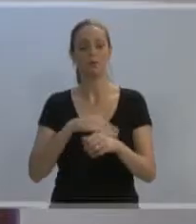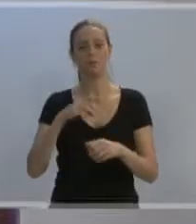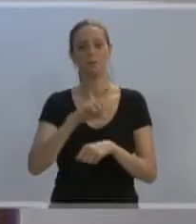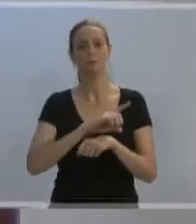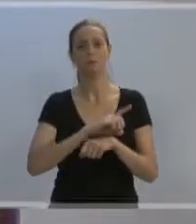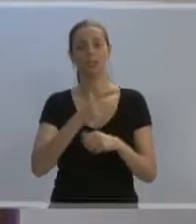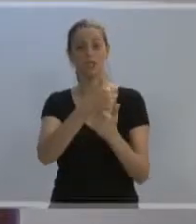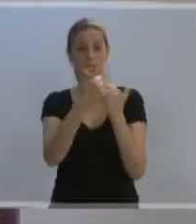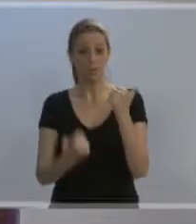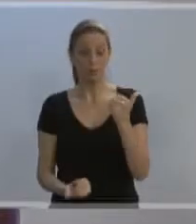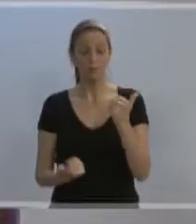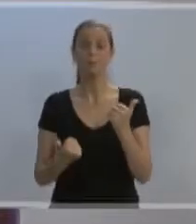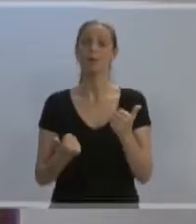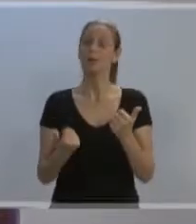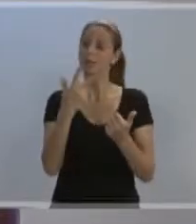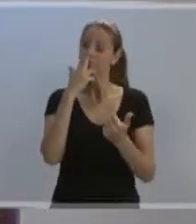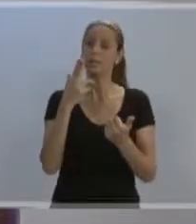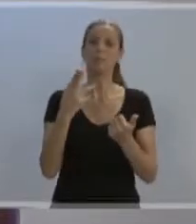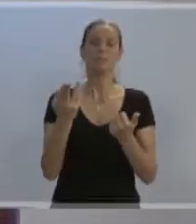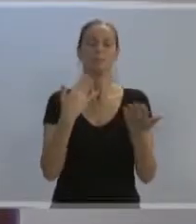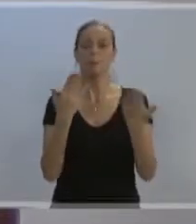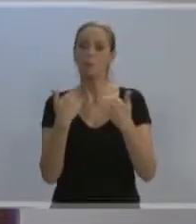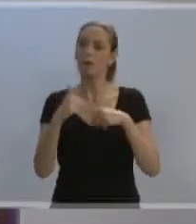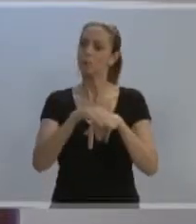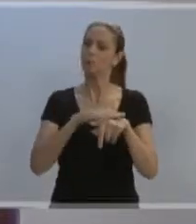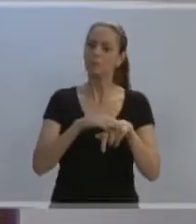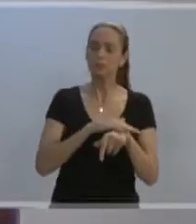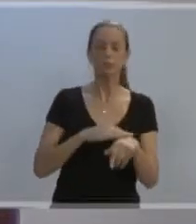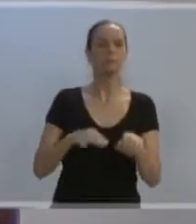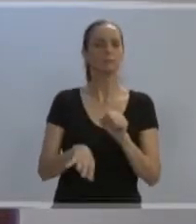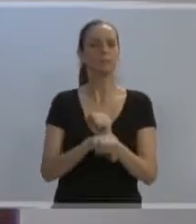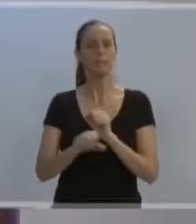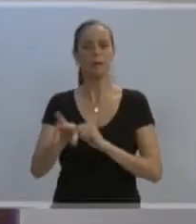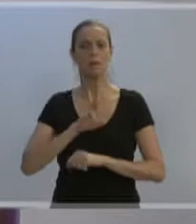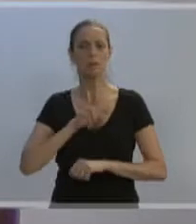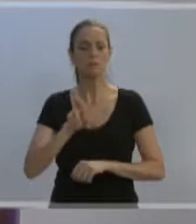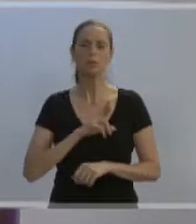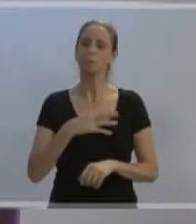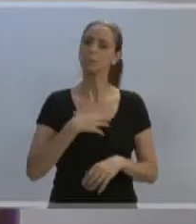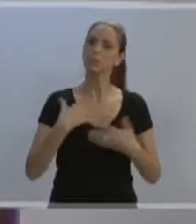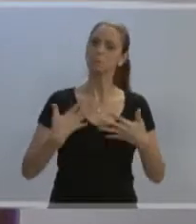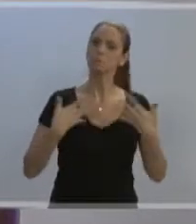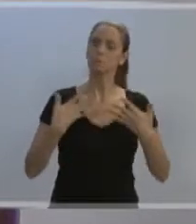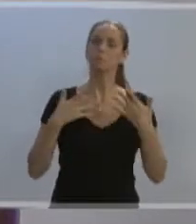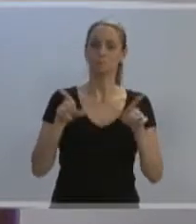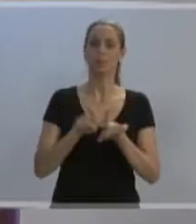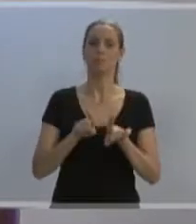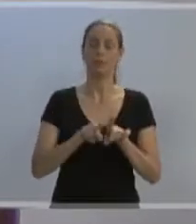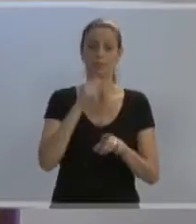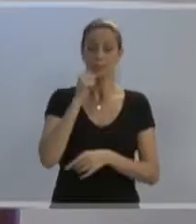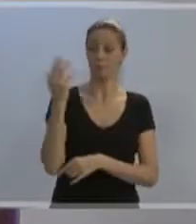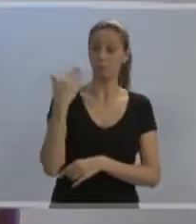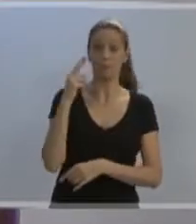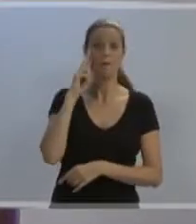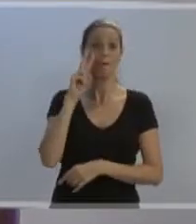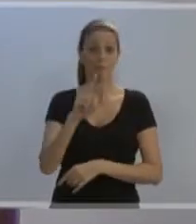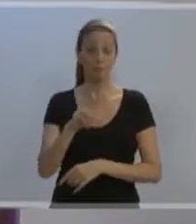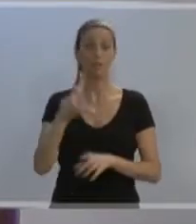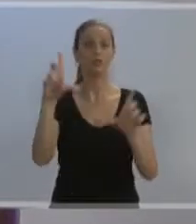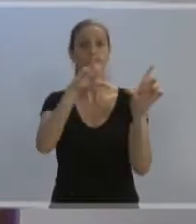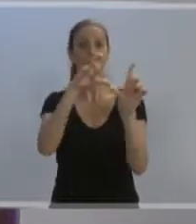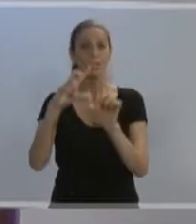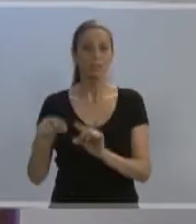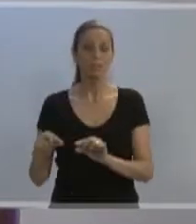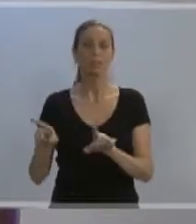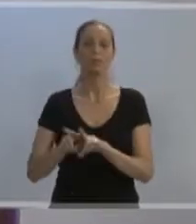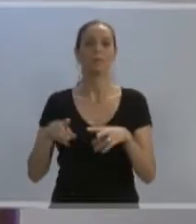saí bem entusiasmado em relação à questão do CETERB. Quando vi semana passada a notícia em relação à diminuição da questão